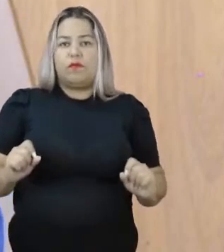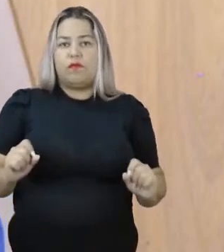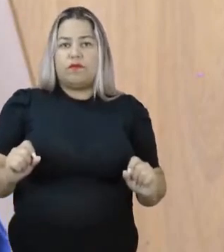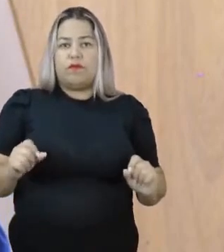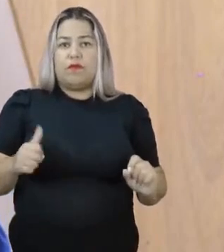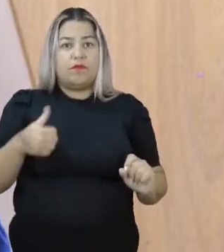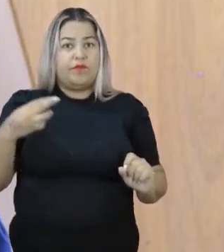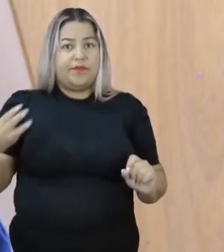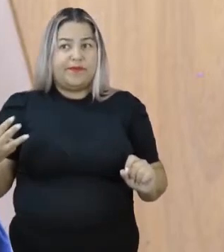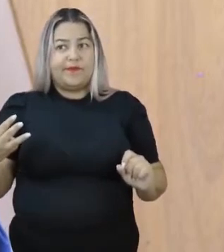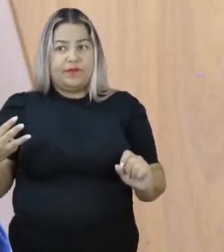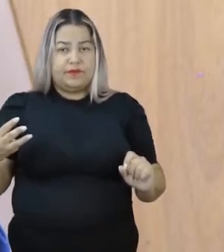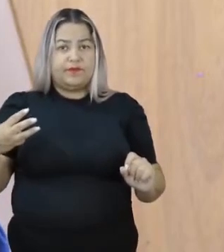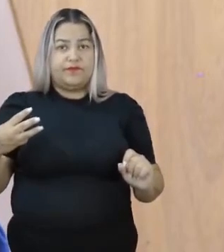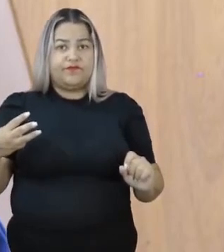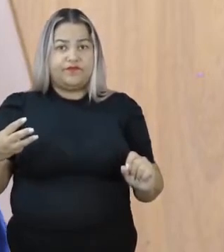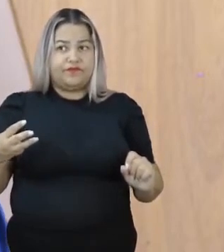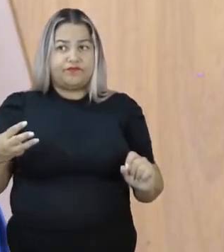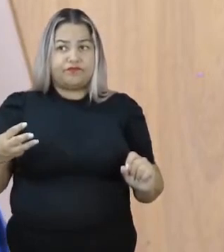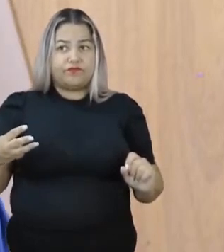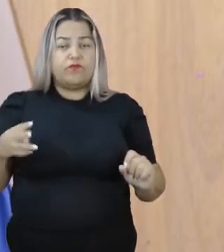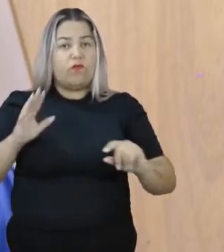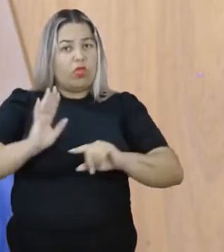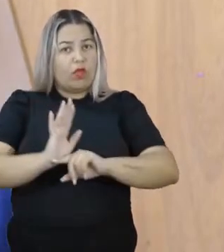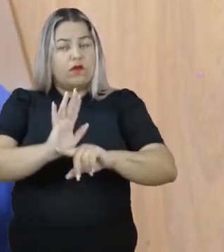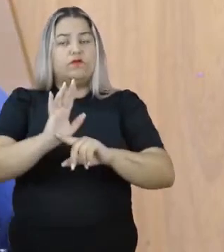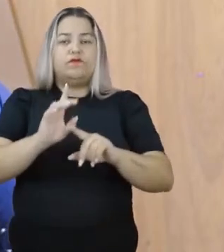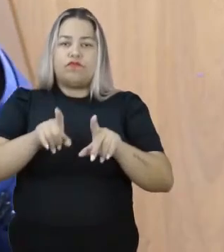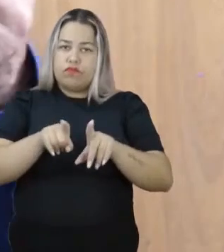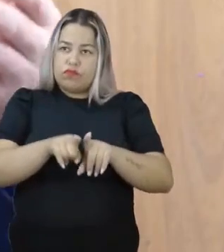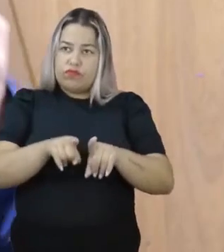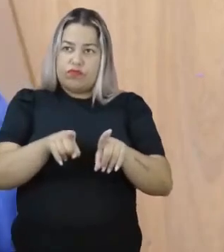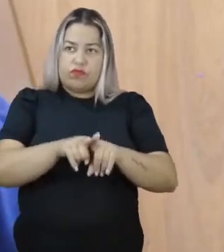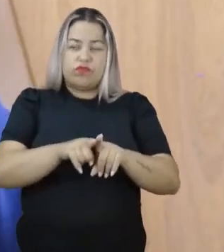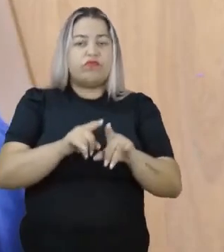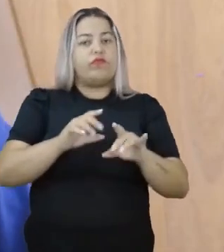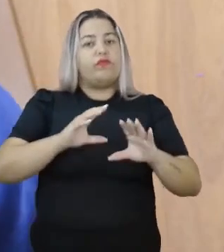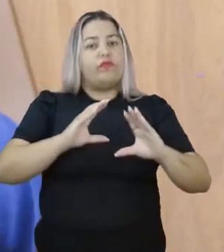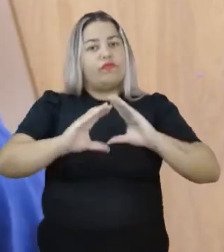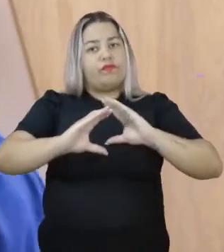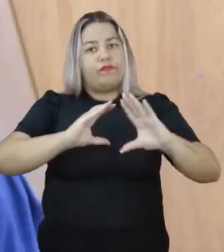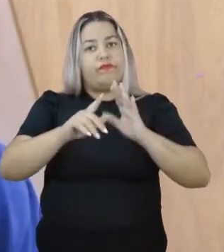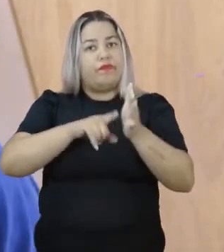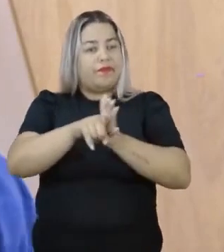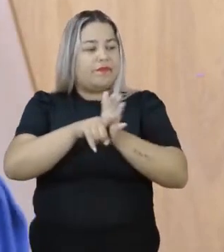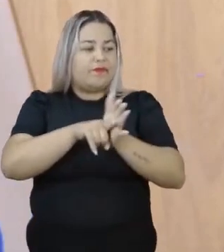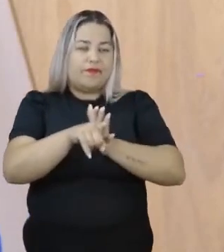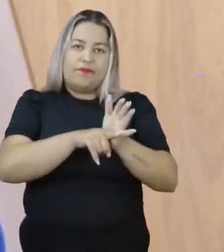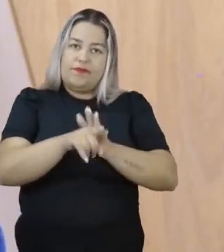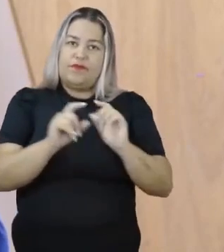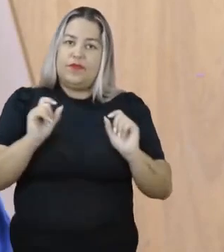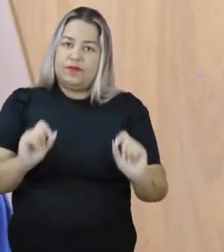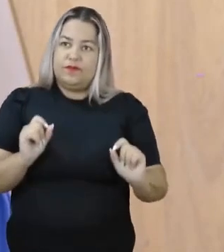grandes frentes que a gente tenta auxiliar, além da parte de assessoria de comunicação, a parte de pesquisa, tanto quali